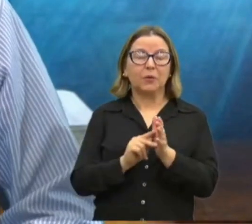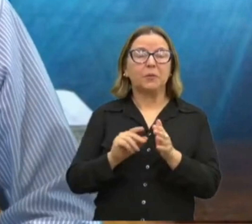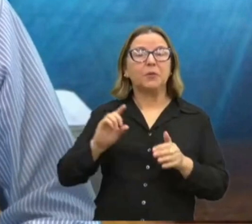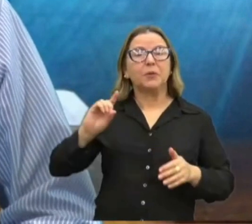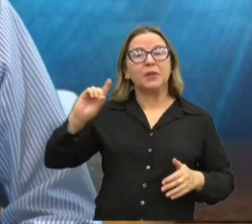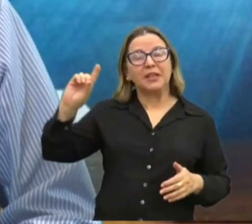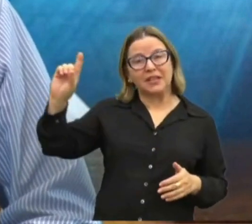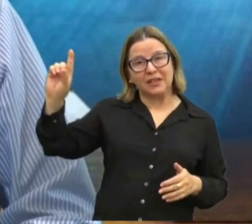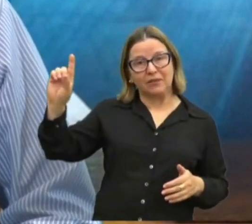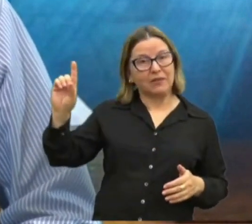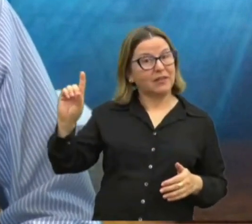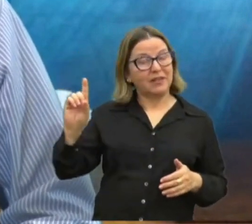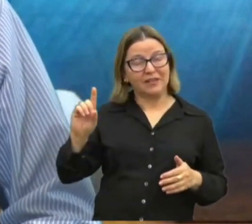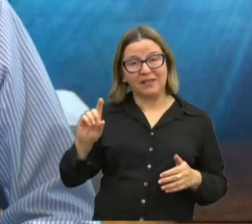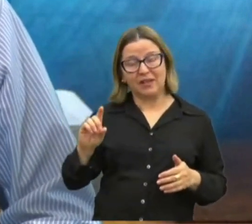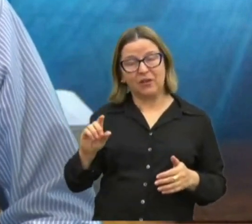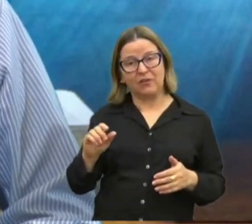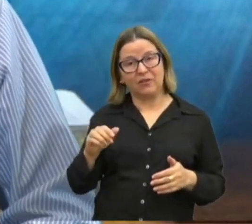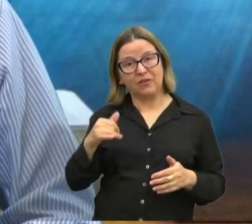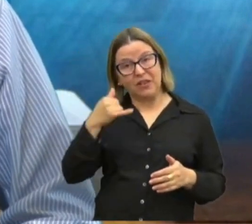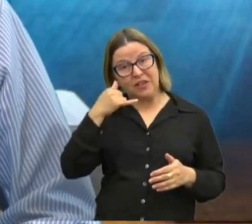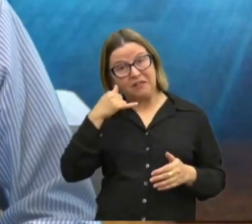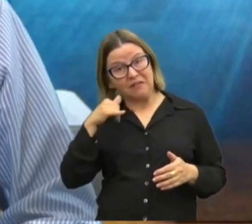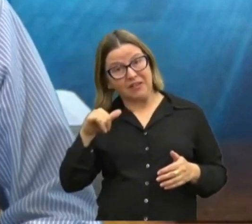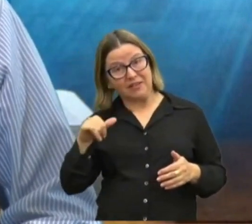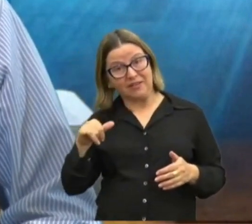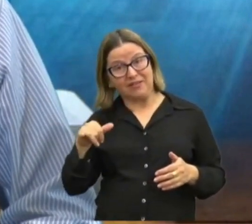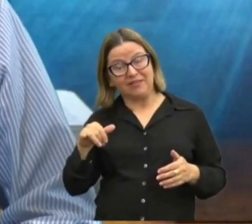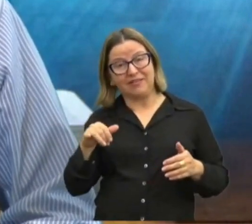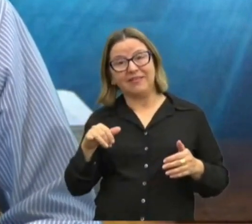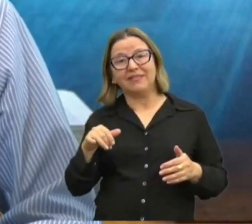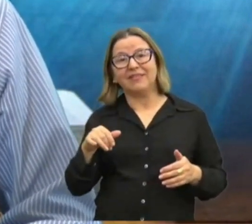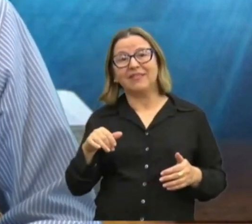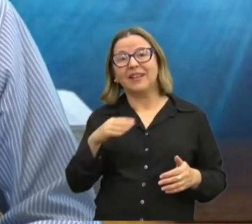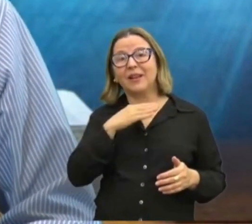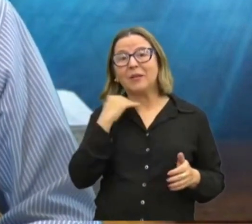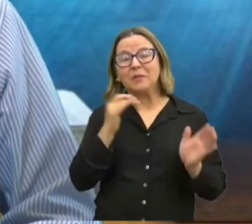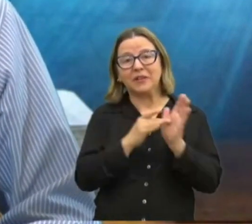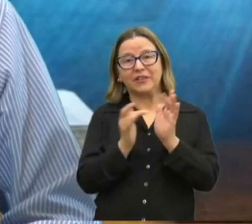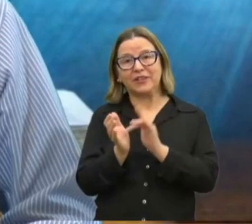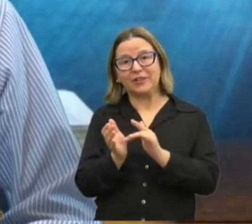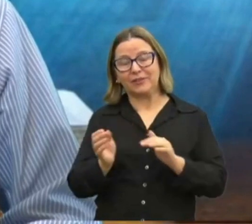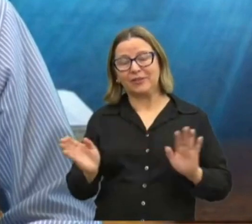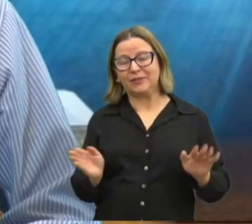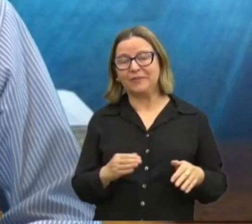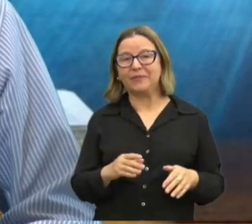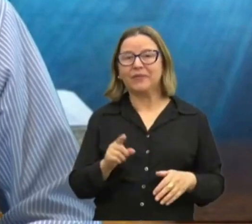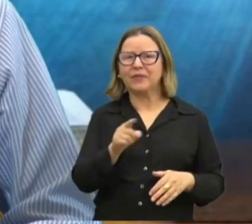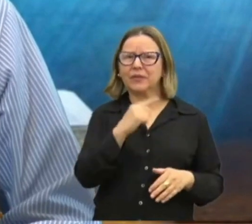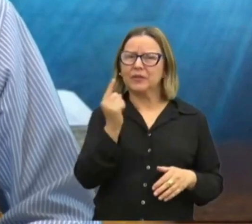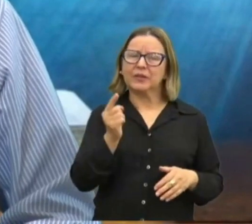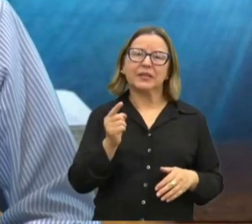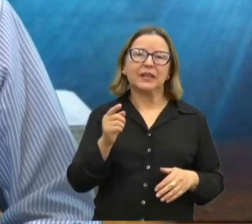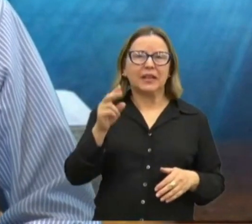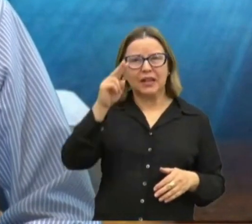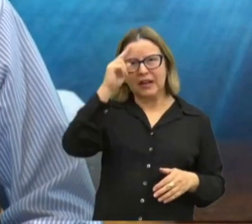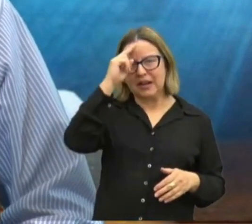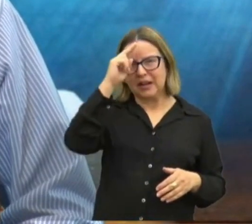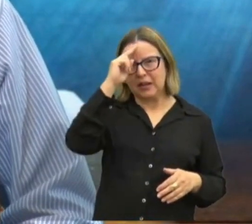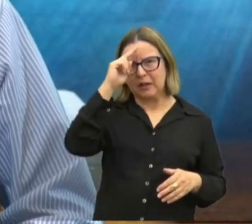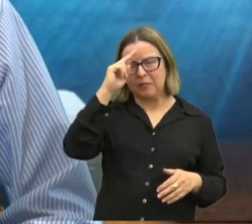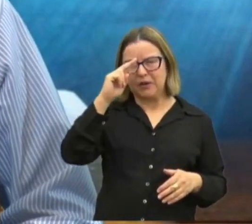faz lembrar o que aconteceu lá em Gênesis, lá com Abraão e Isaac. E eu gostaria de